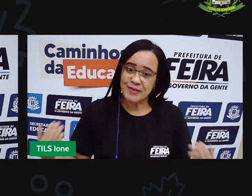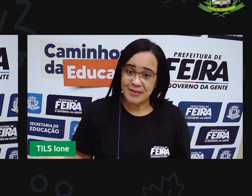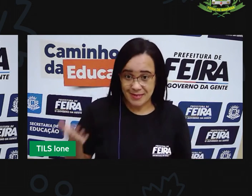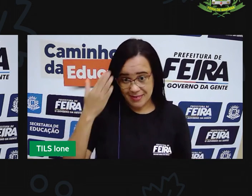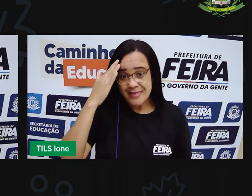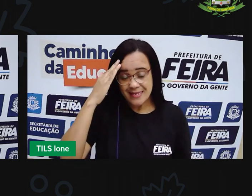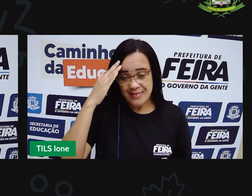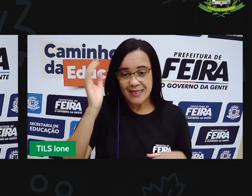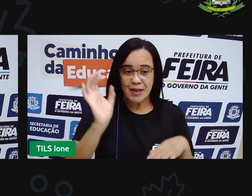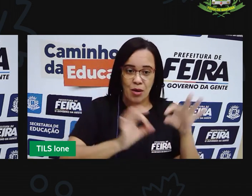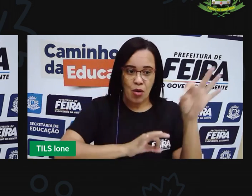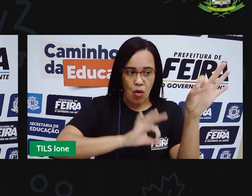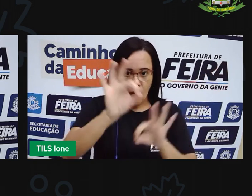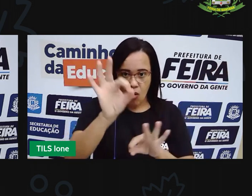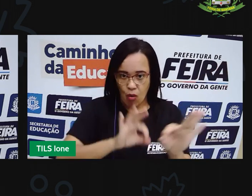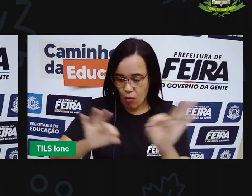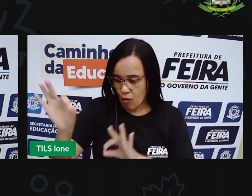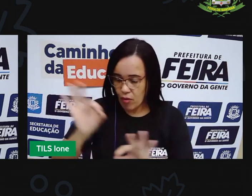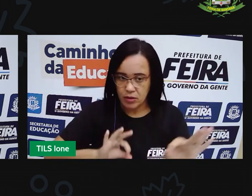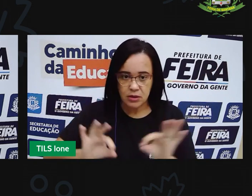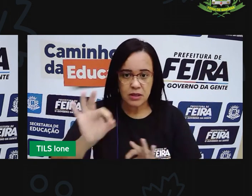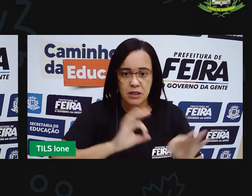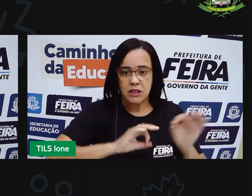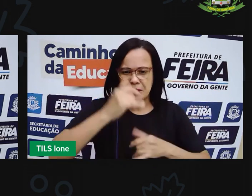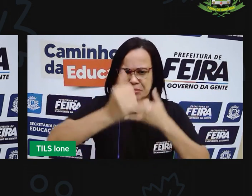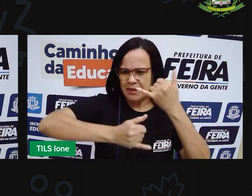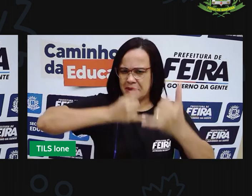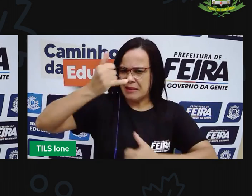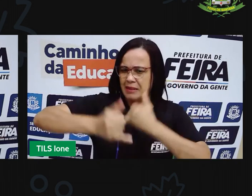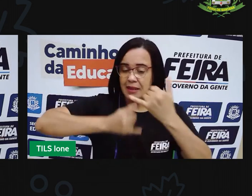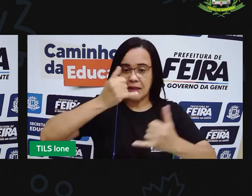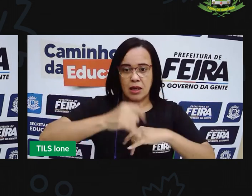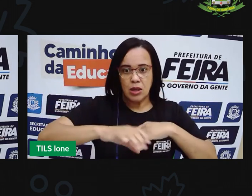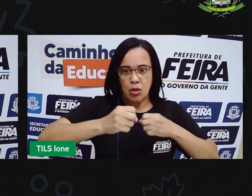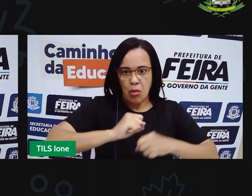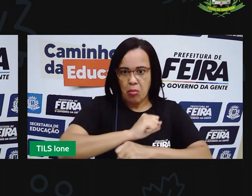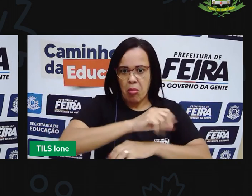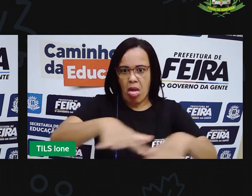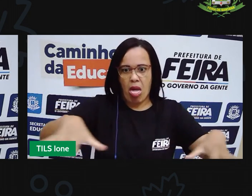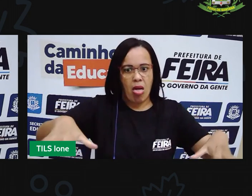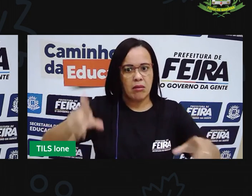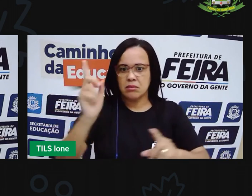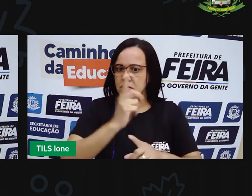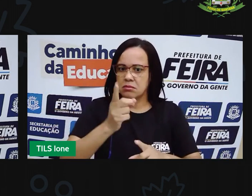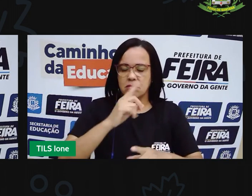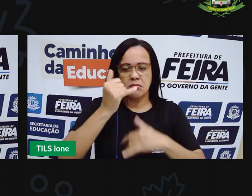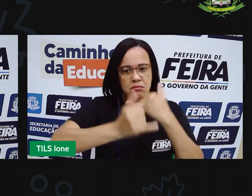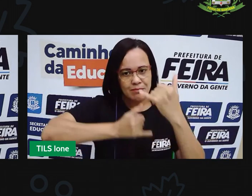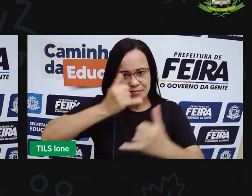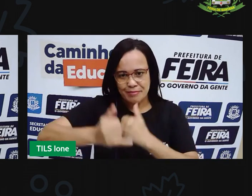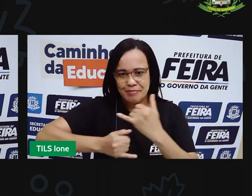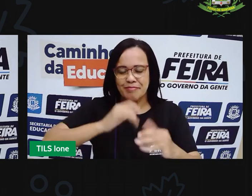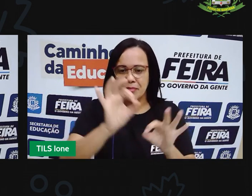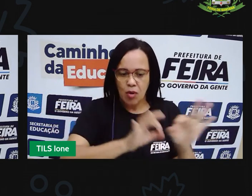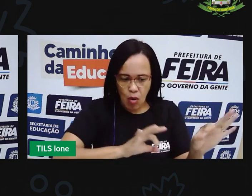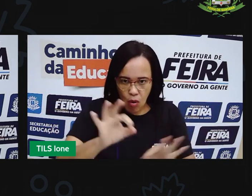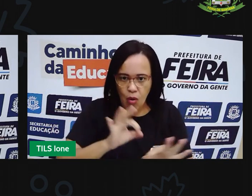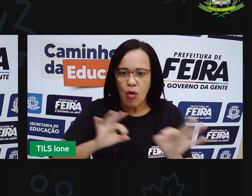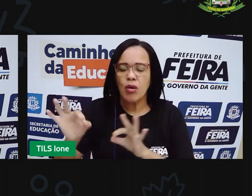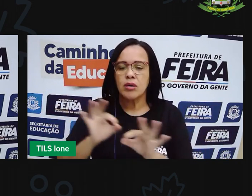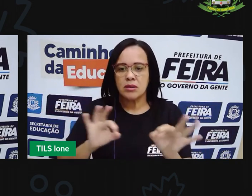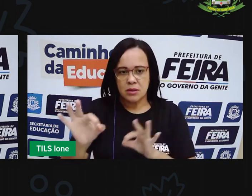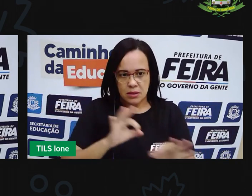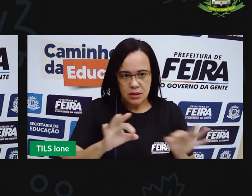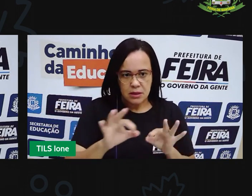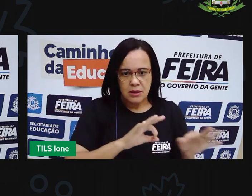e daí eles aniversário de feriado E aí